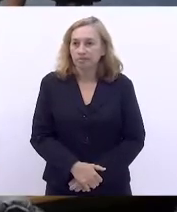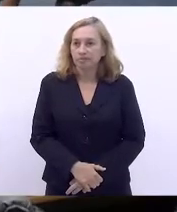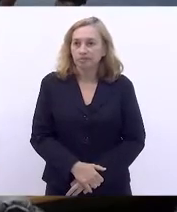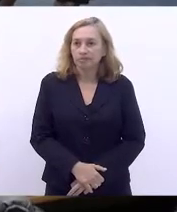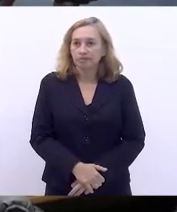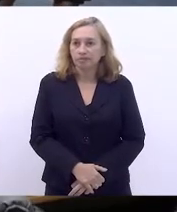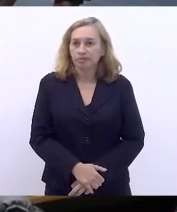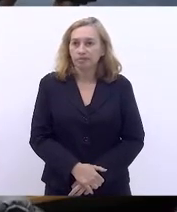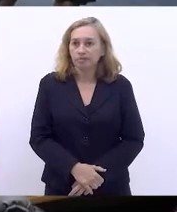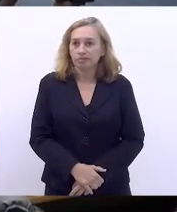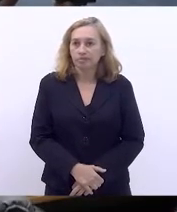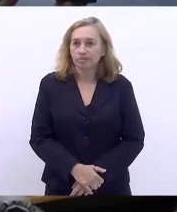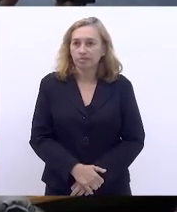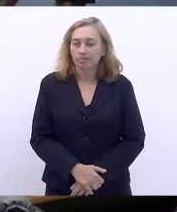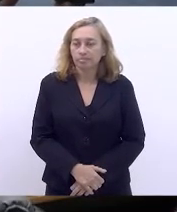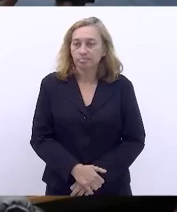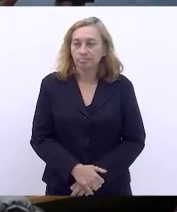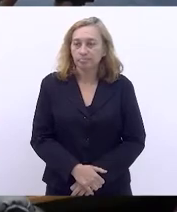Não tem, não. Você me deu isso aqui.